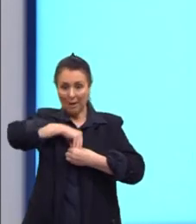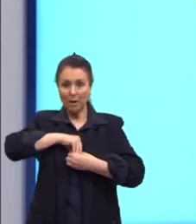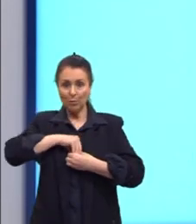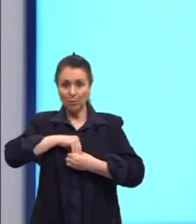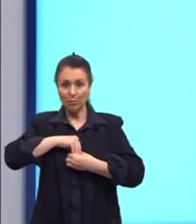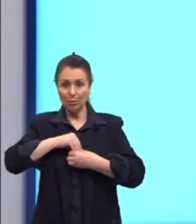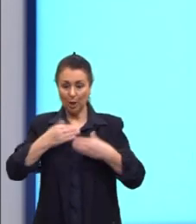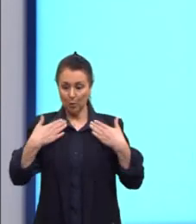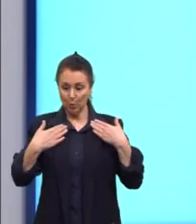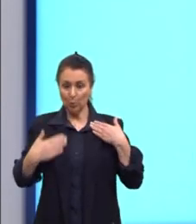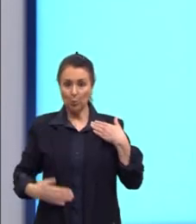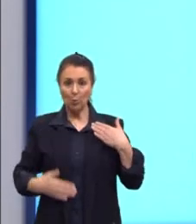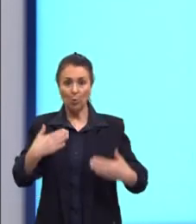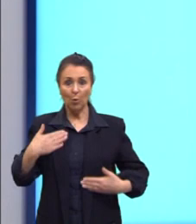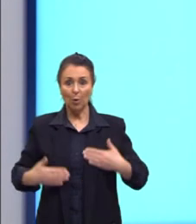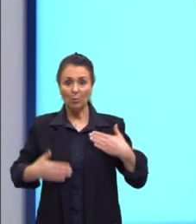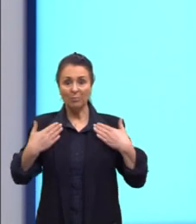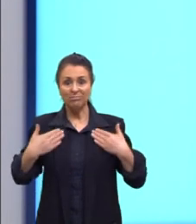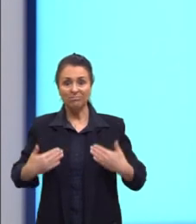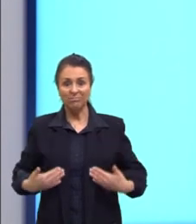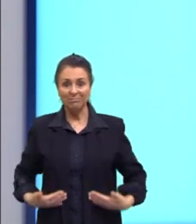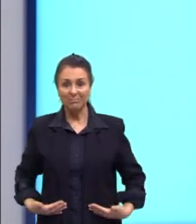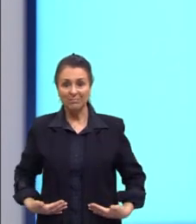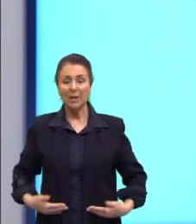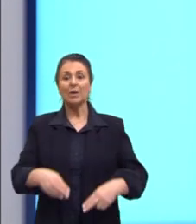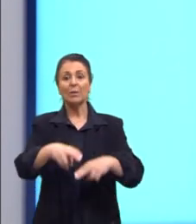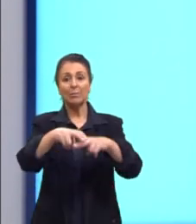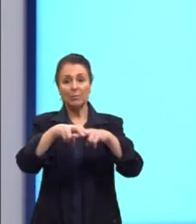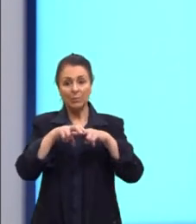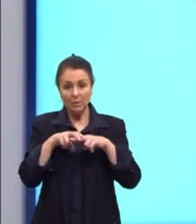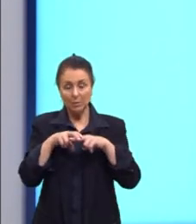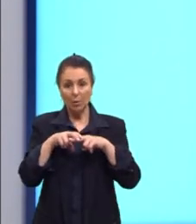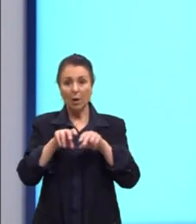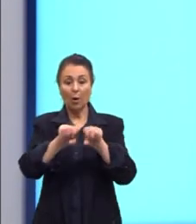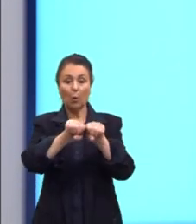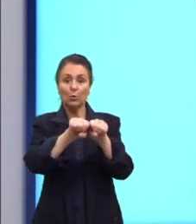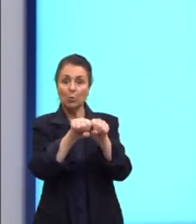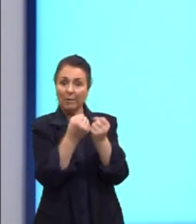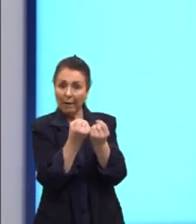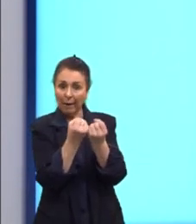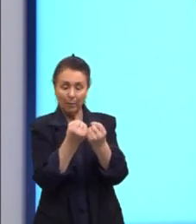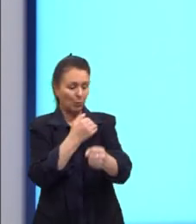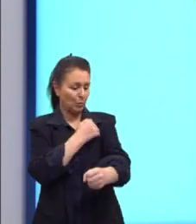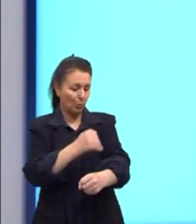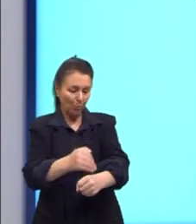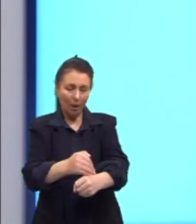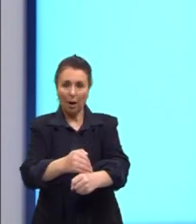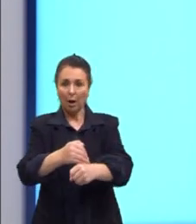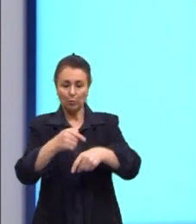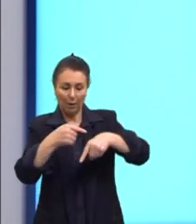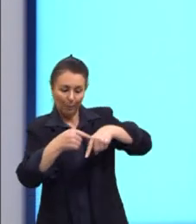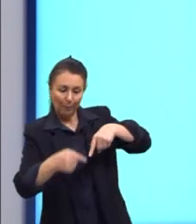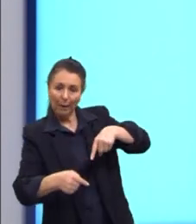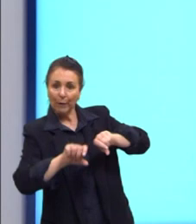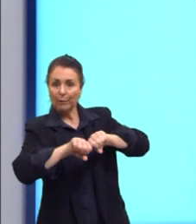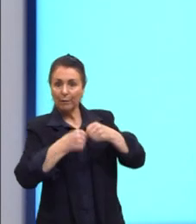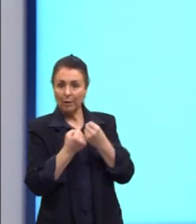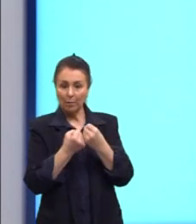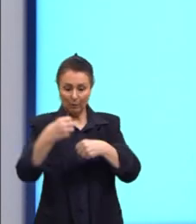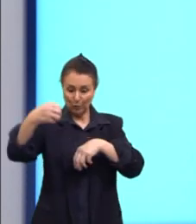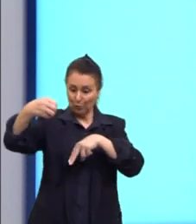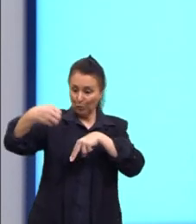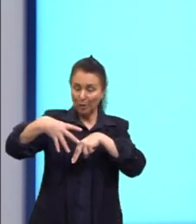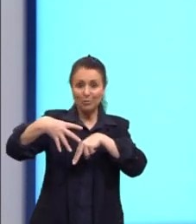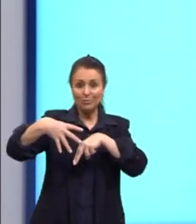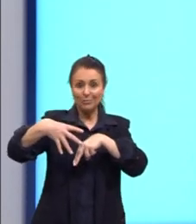Então os principais motivos para a realização são fraturas como eu falei né que nem eu tive a questão do pé quebrado EA